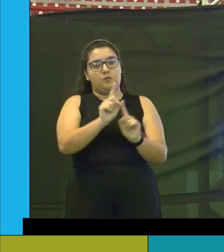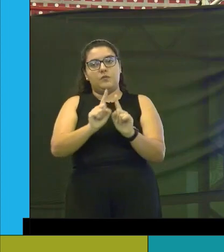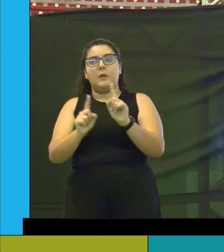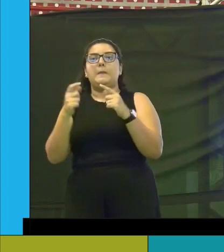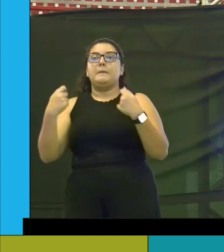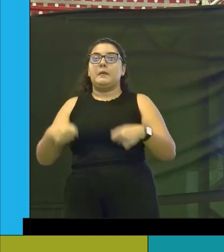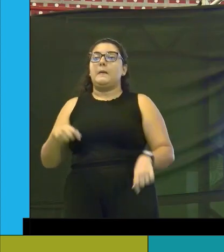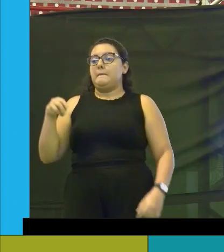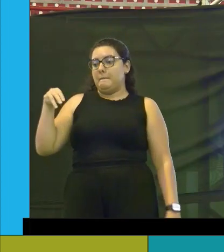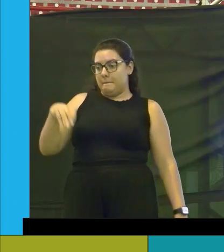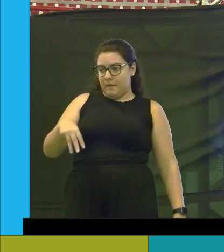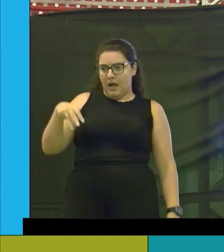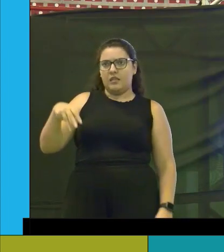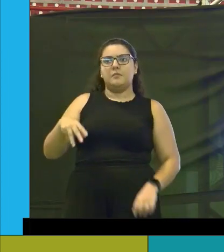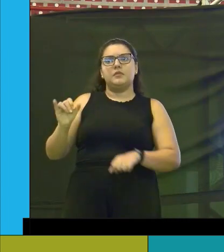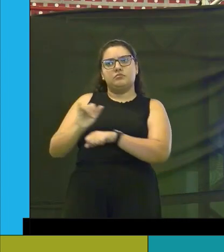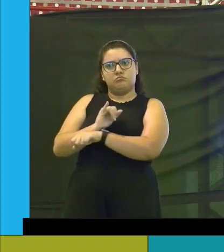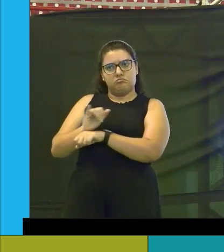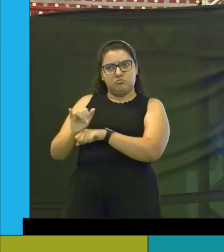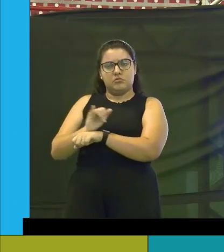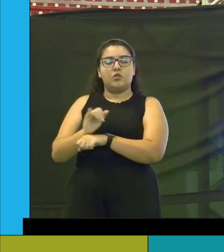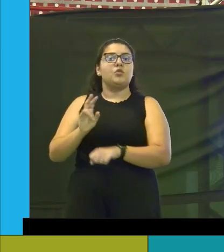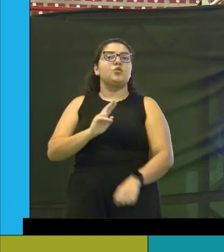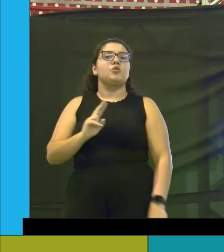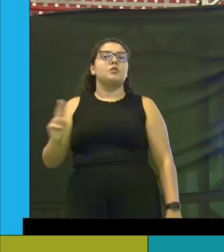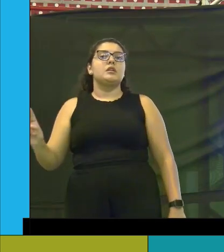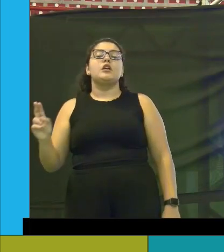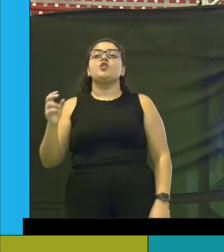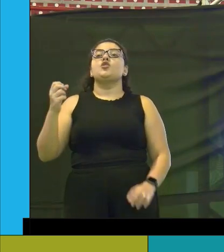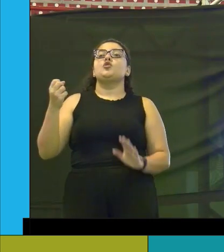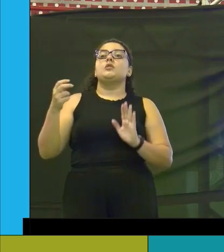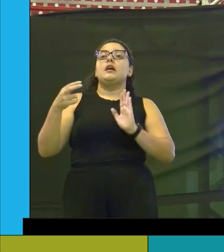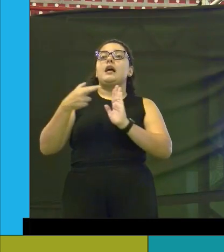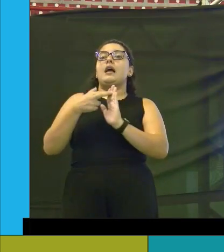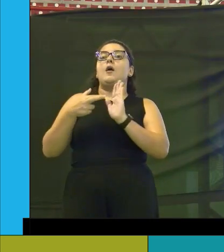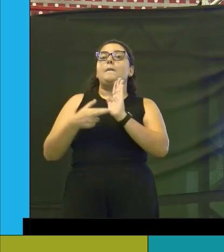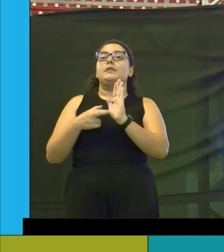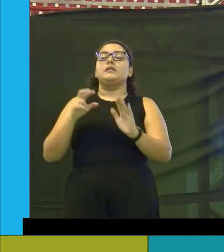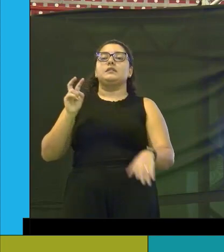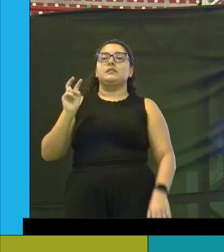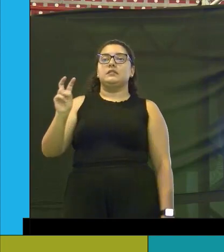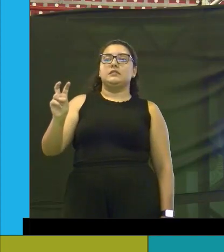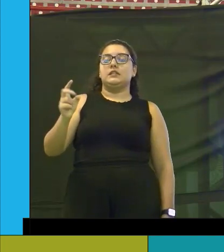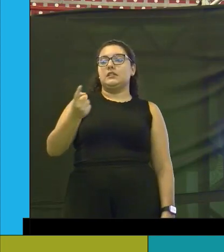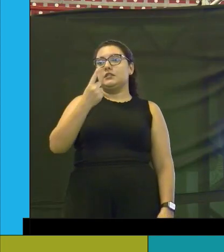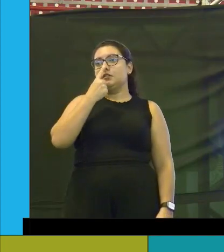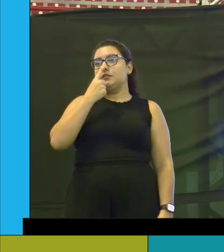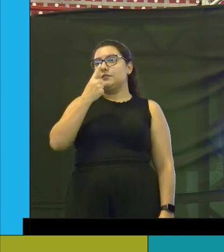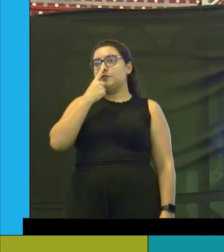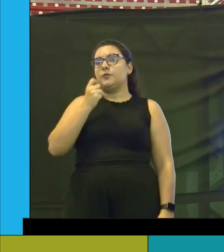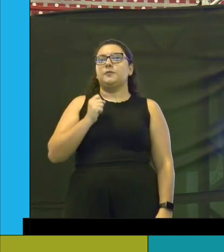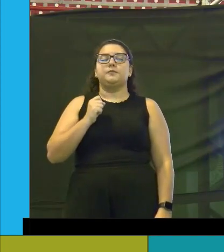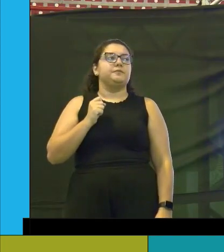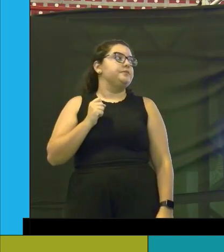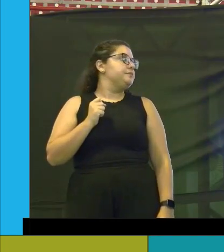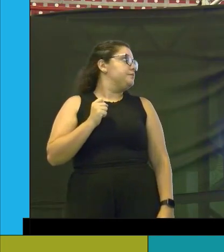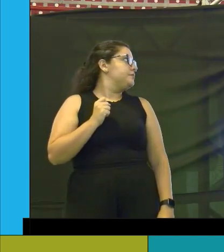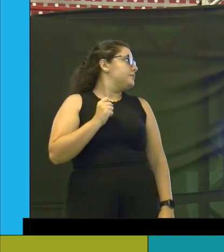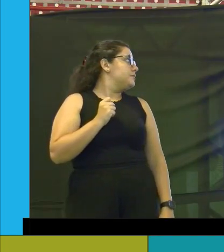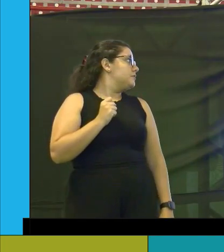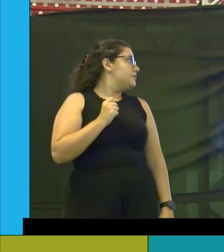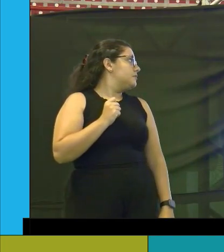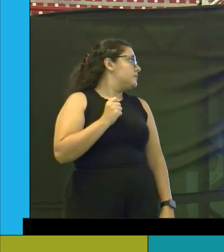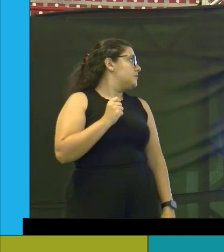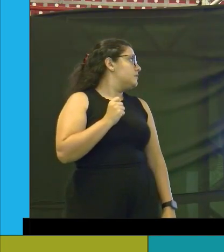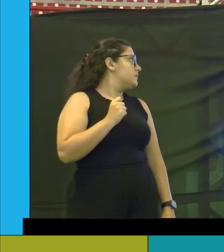Na matemática, qual é a habilidade, Daniel, que fala sobre isso? 5. Competência 5, identificação. Ó, pessoal,